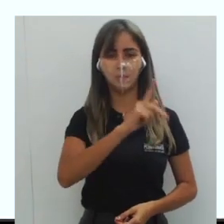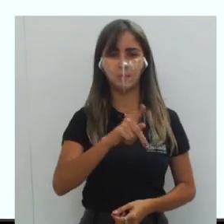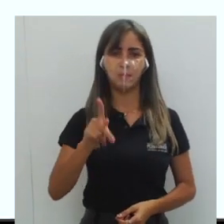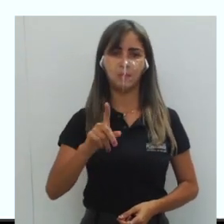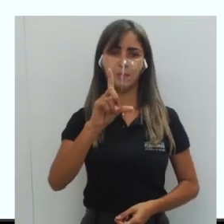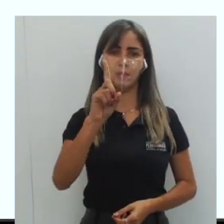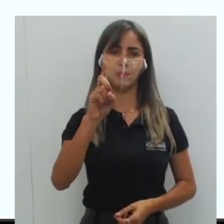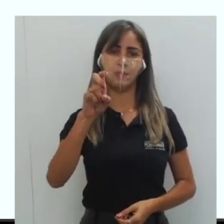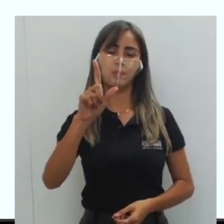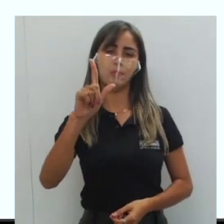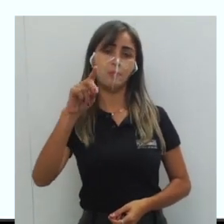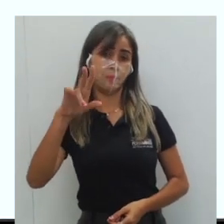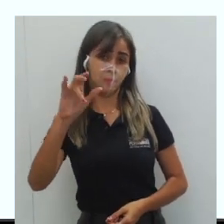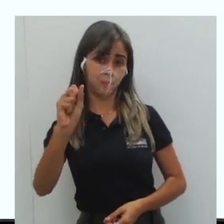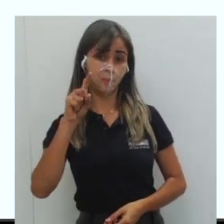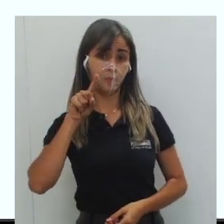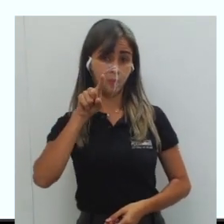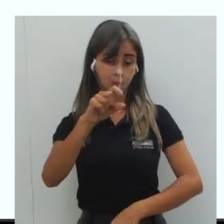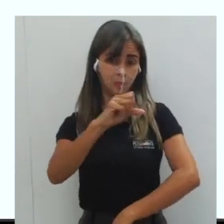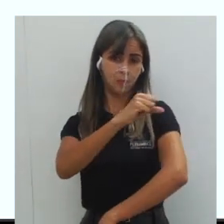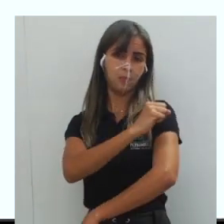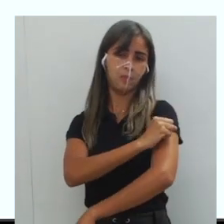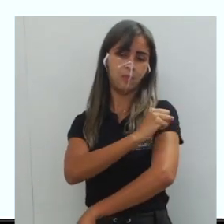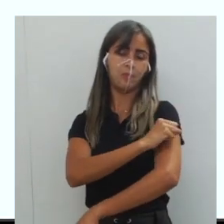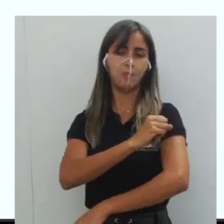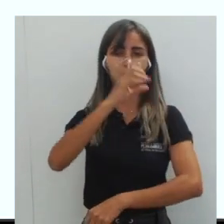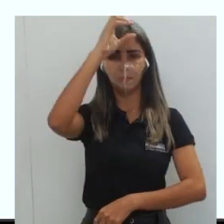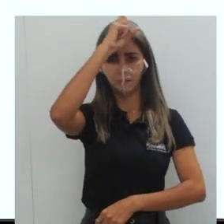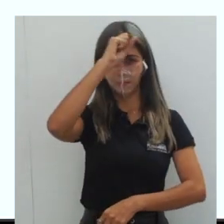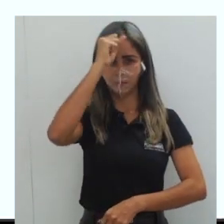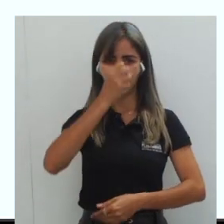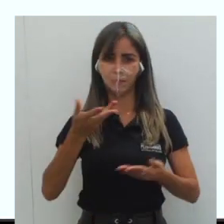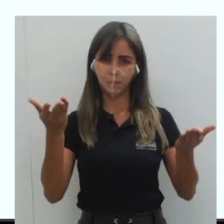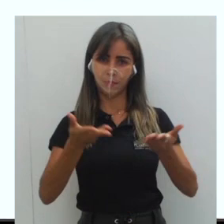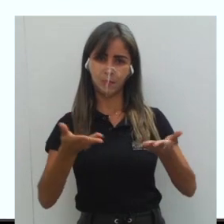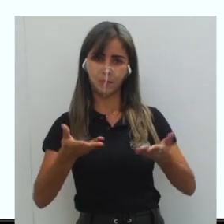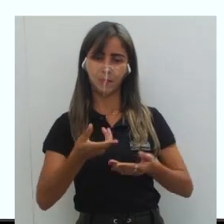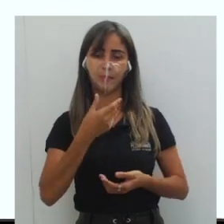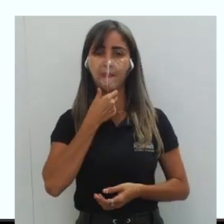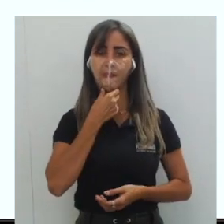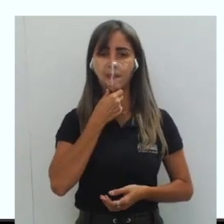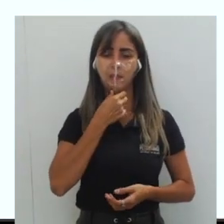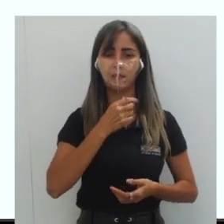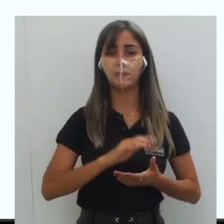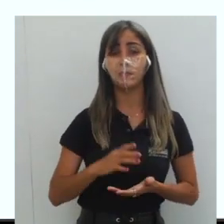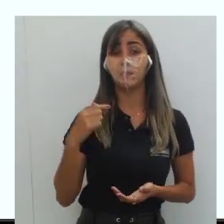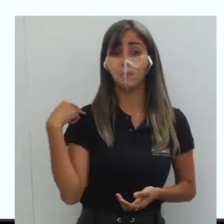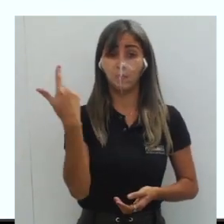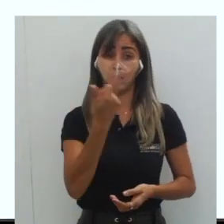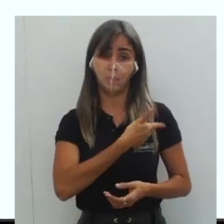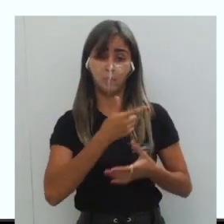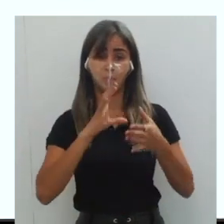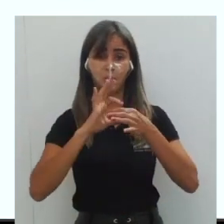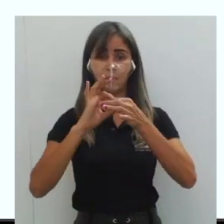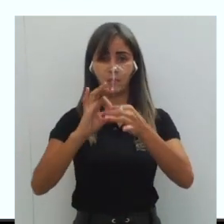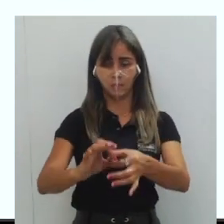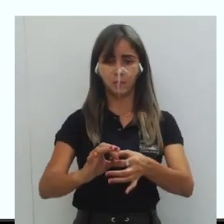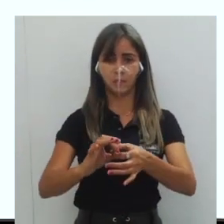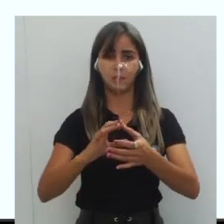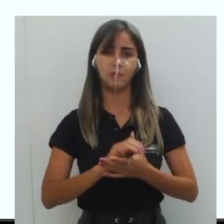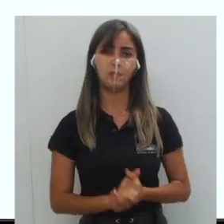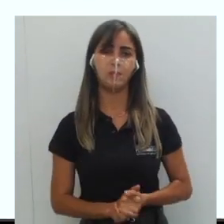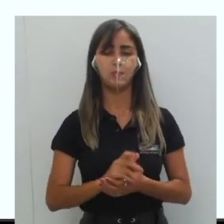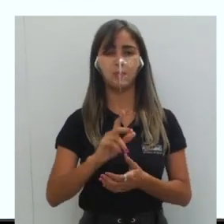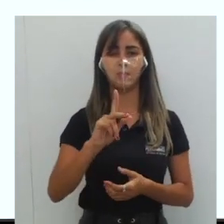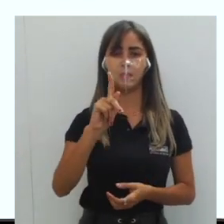eu sou Teacher Delvia Fox e você do 8º ano vai aprender comigo hoje English. O nosso conteúdo